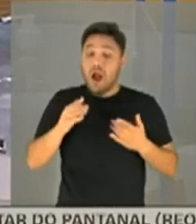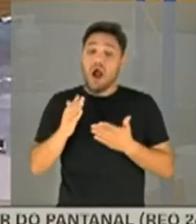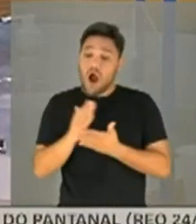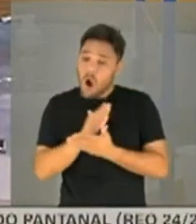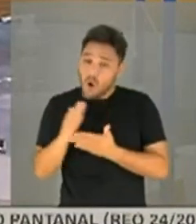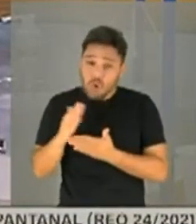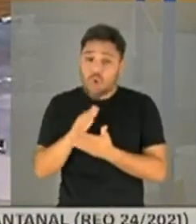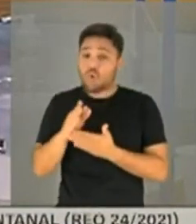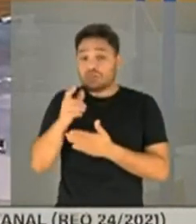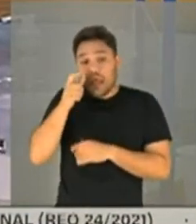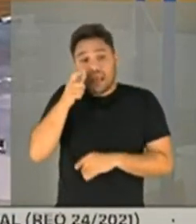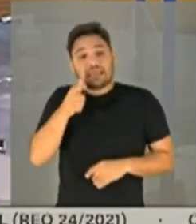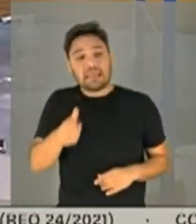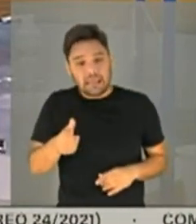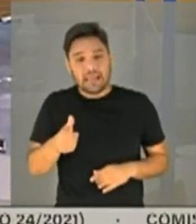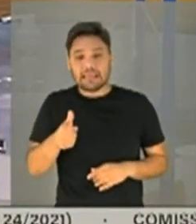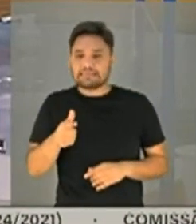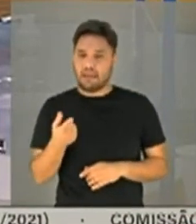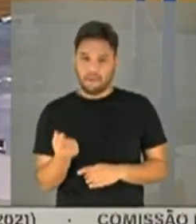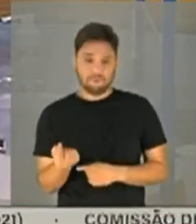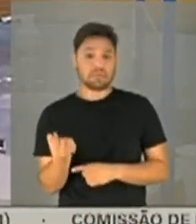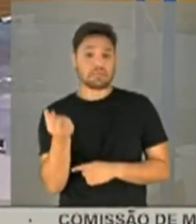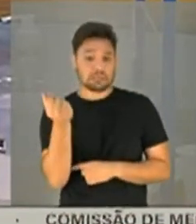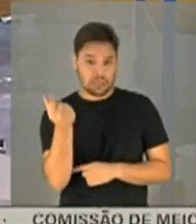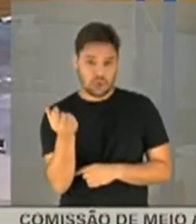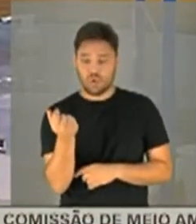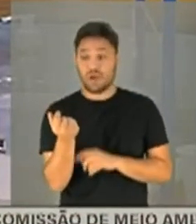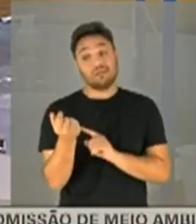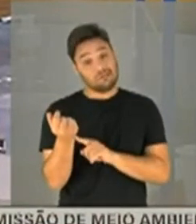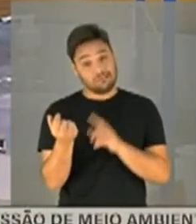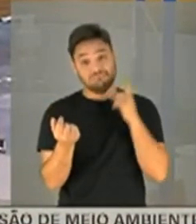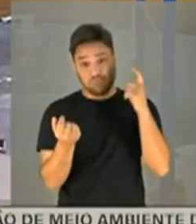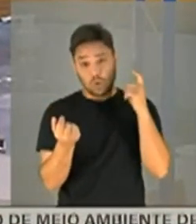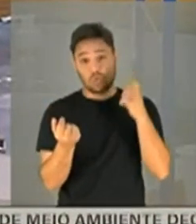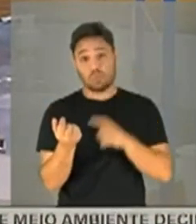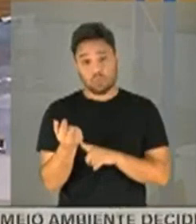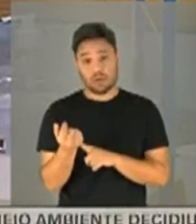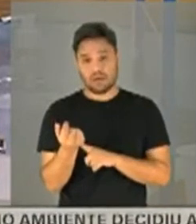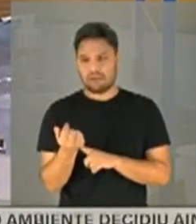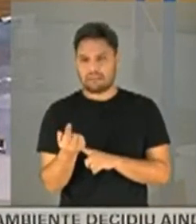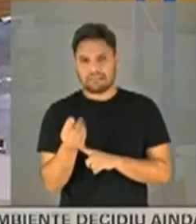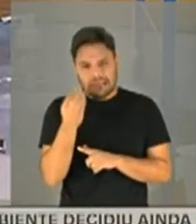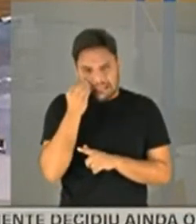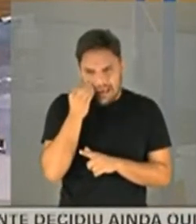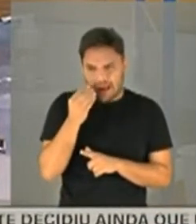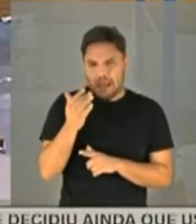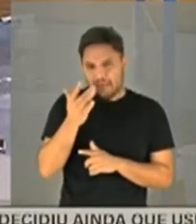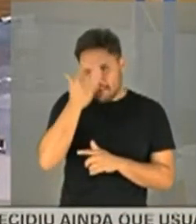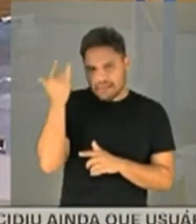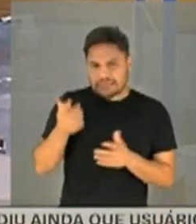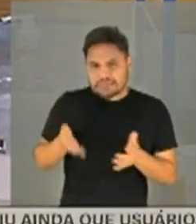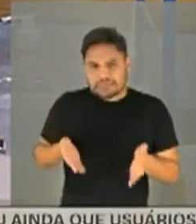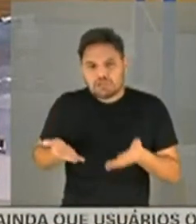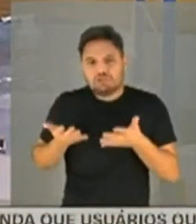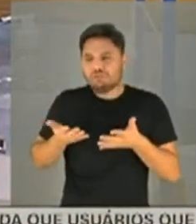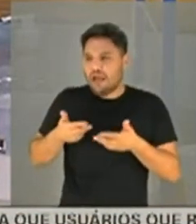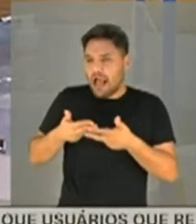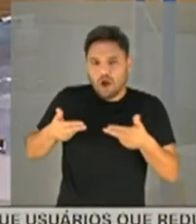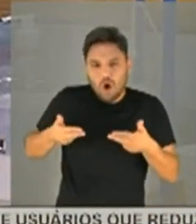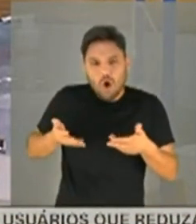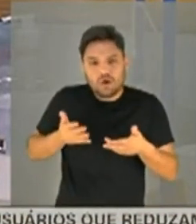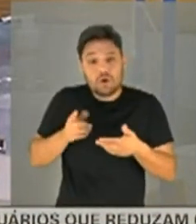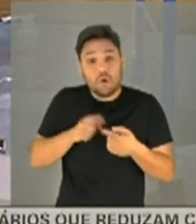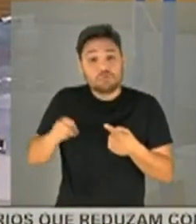Alguns com interesse financeiro, e isso é preocupante, lucrar, incentivar certas situações